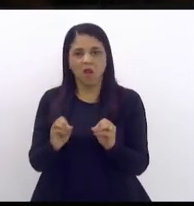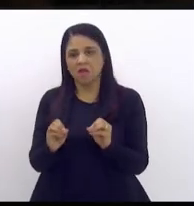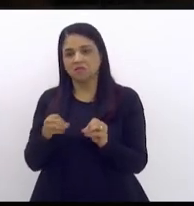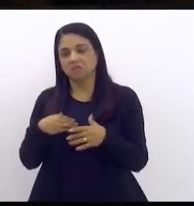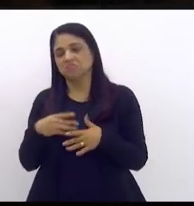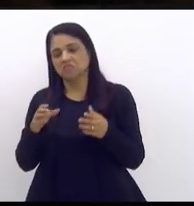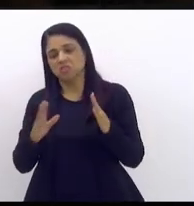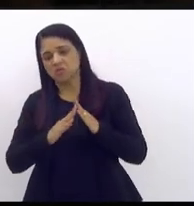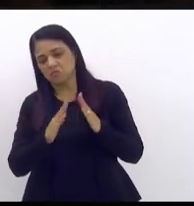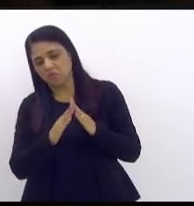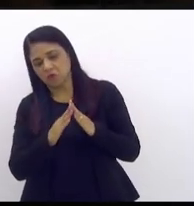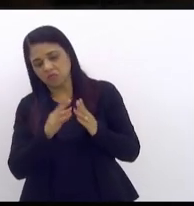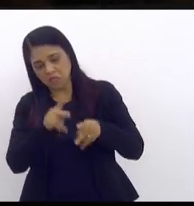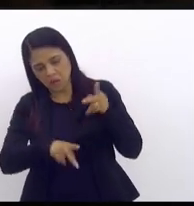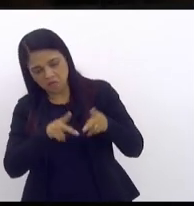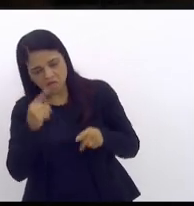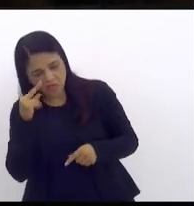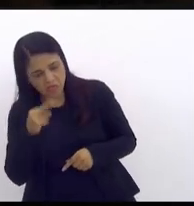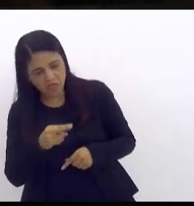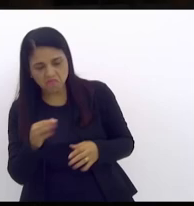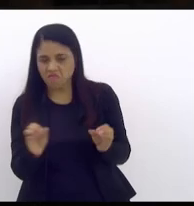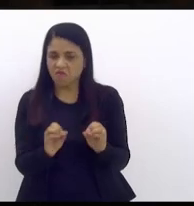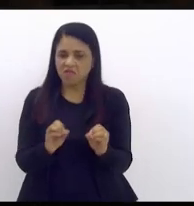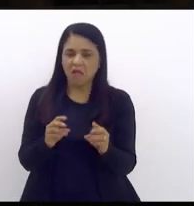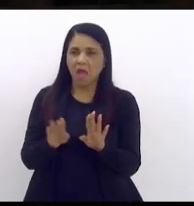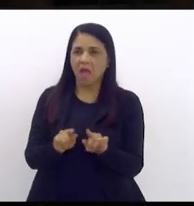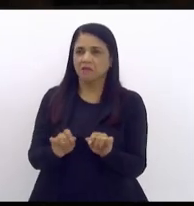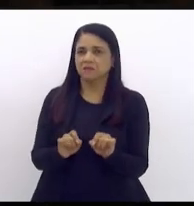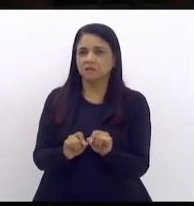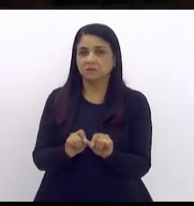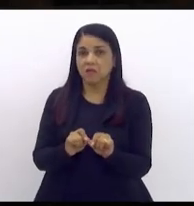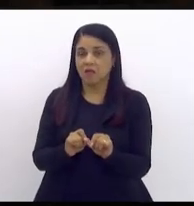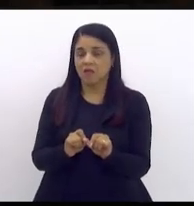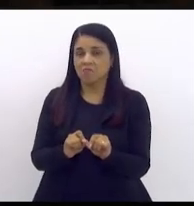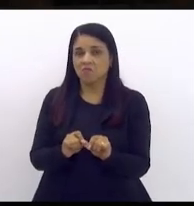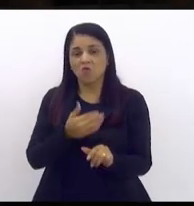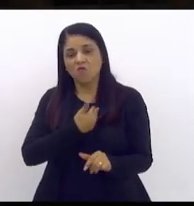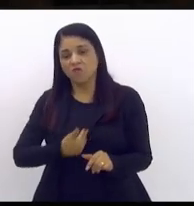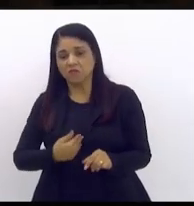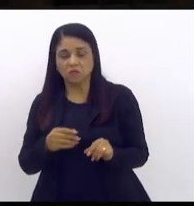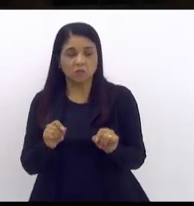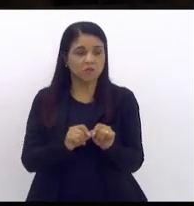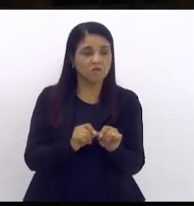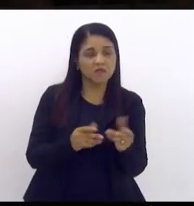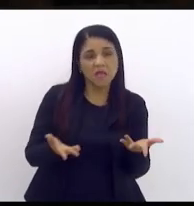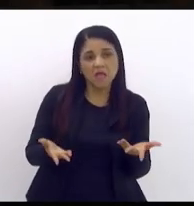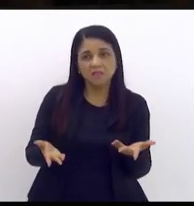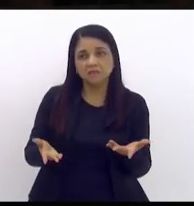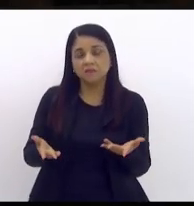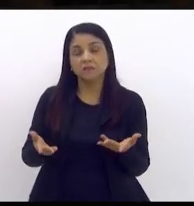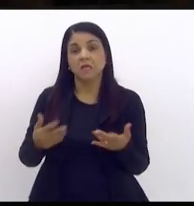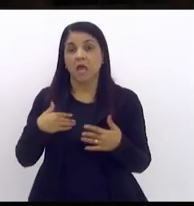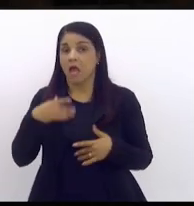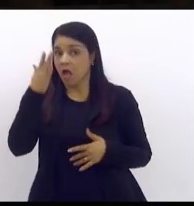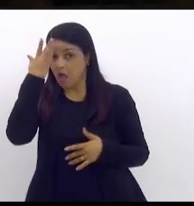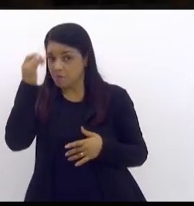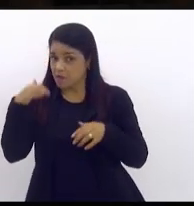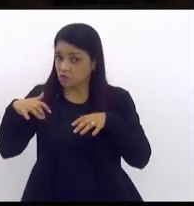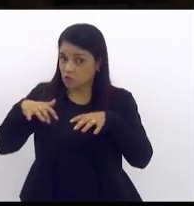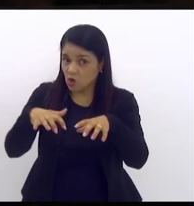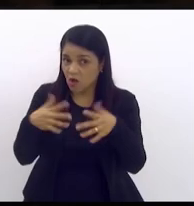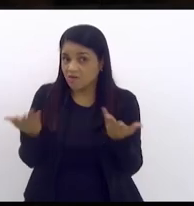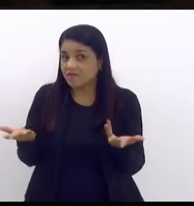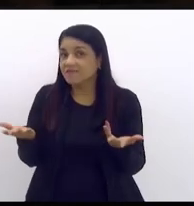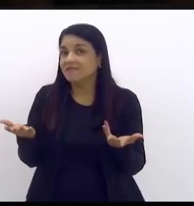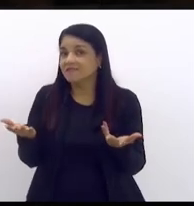governador não fez, porque aí depois o prefeito vem e resolve. Tem que resolver agora. Vai chover hoje, vai chover amanhã, e o verão nem chegou.